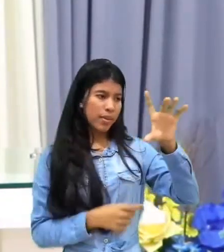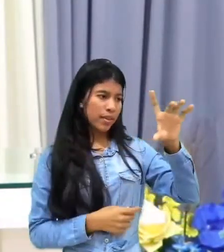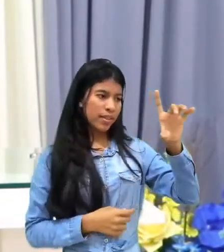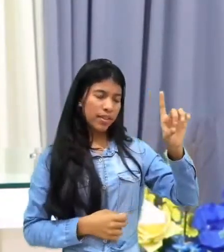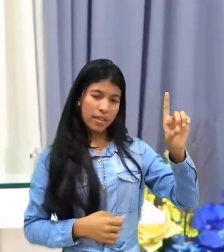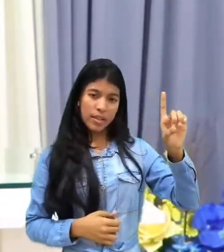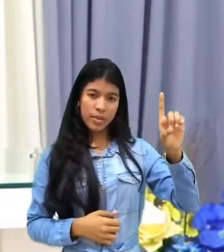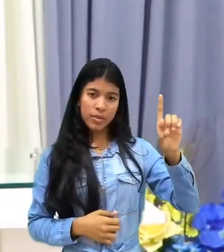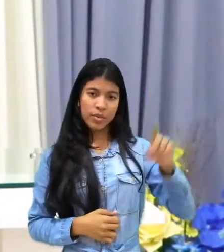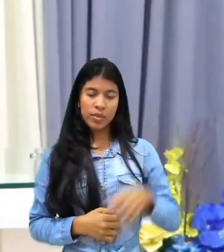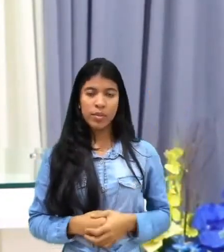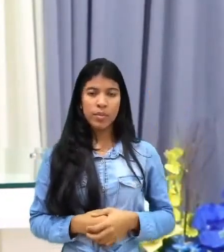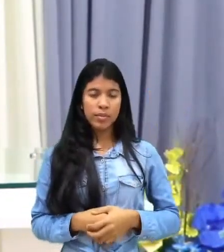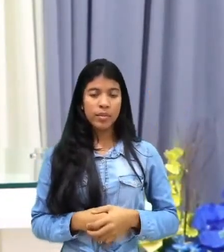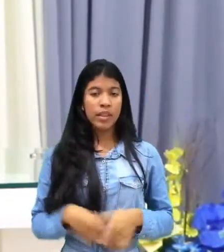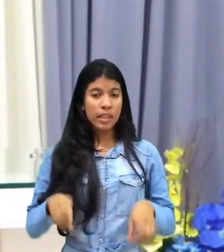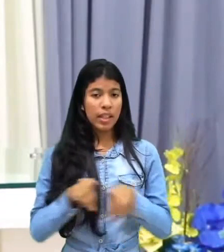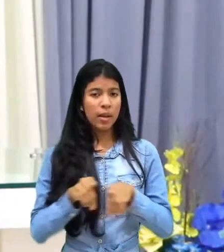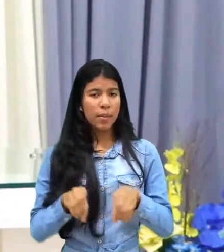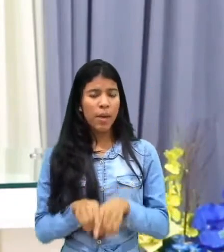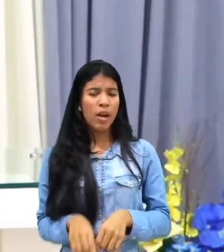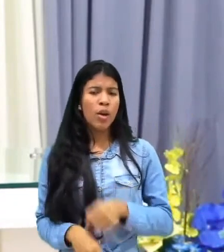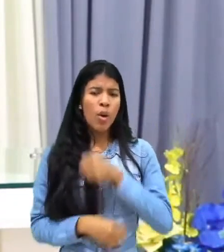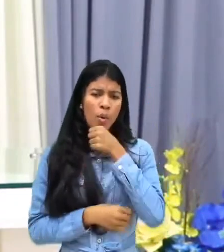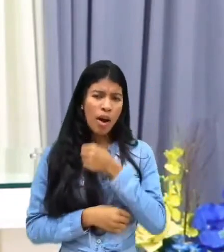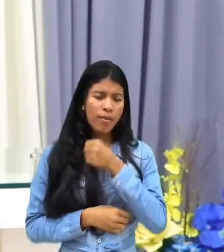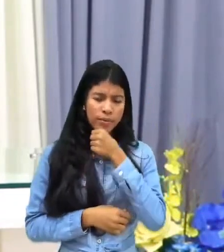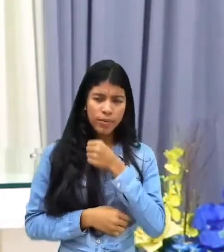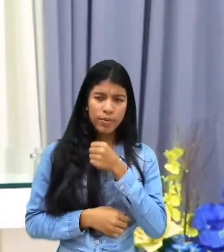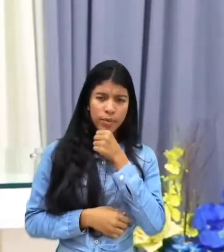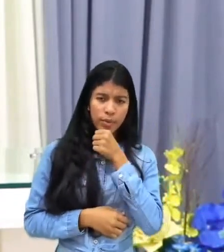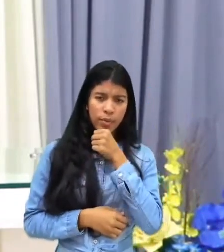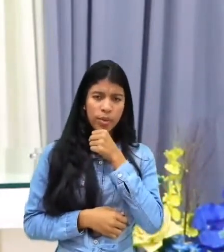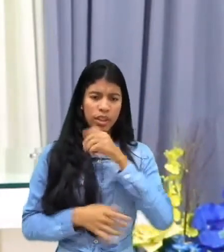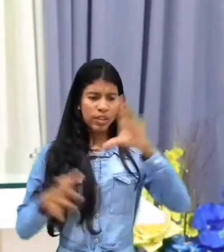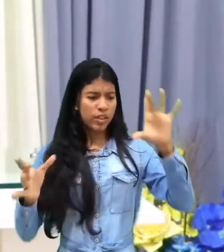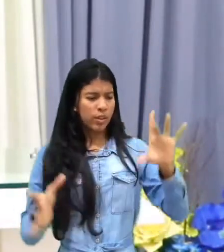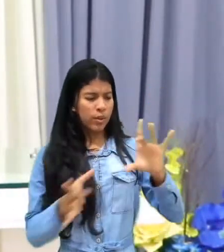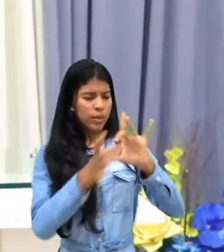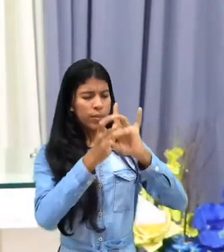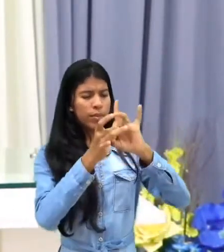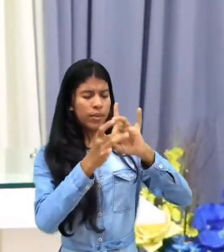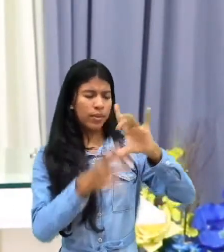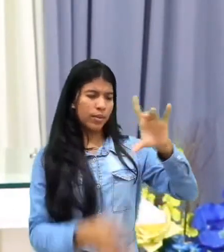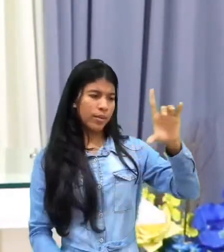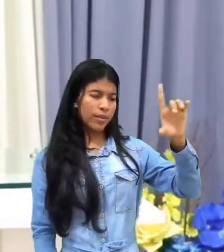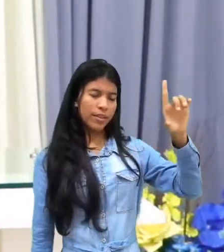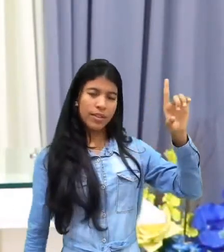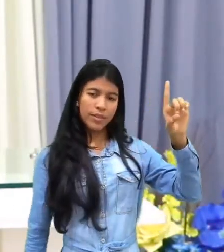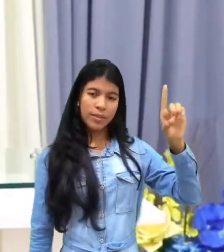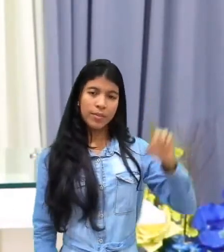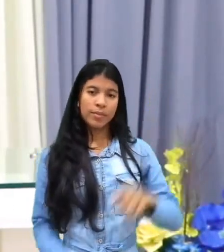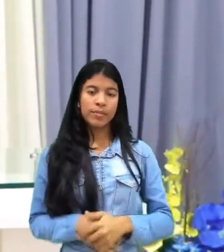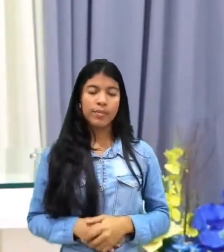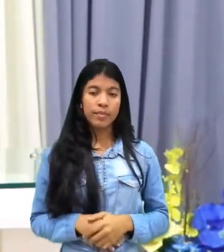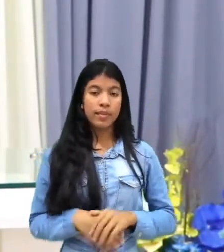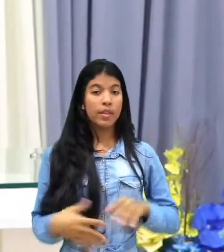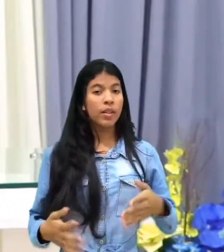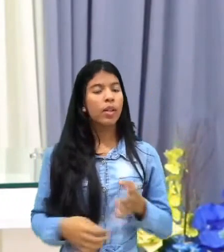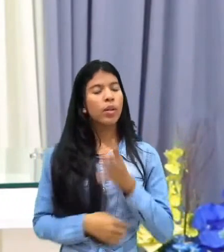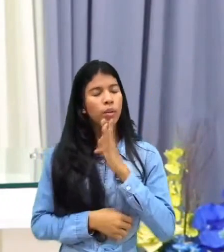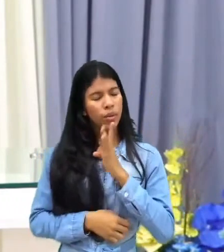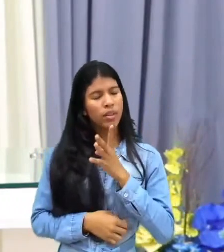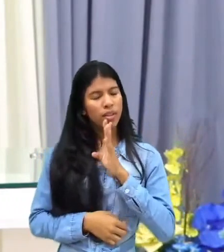seu avô, não é? A comunhão que tinha o seu avô com Deus, as coisas que Deus fez. E aí ele conhecia a Deus de